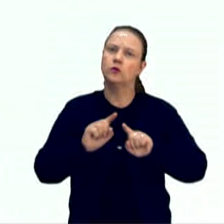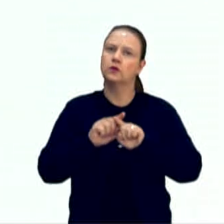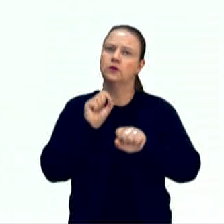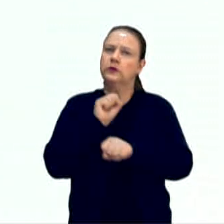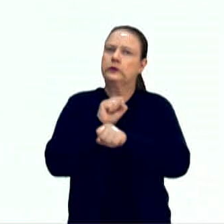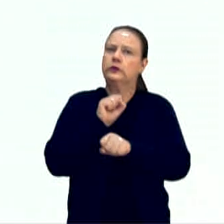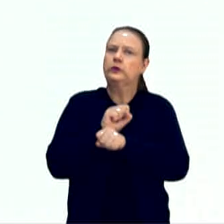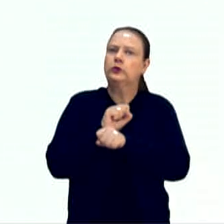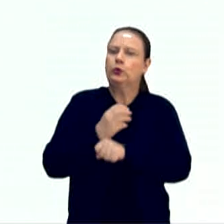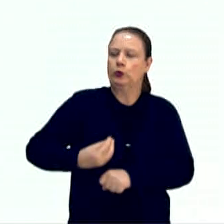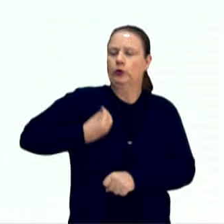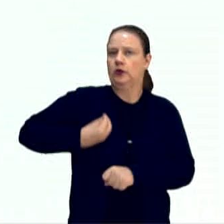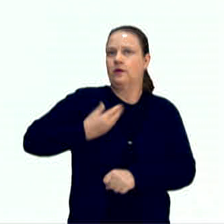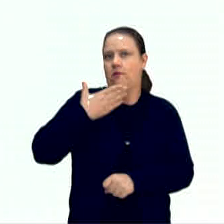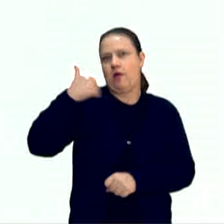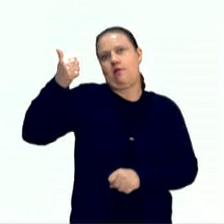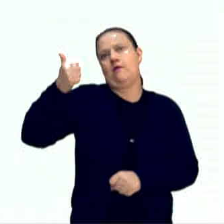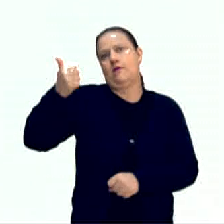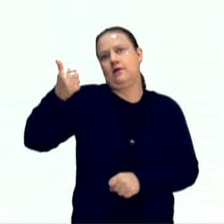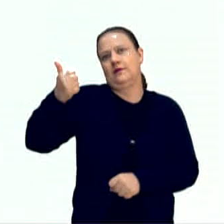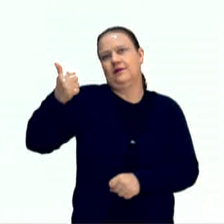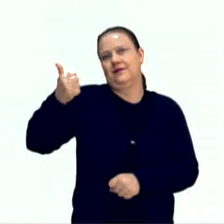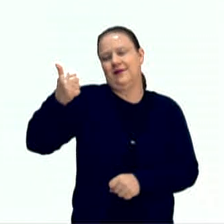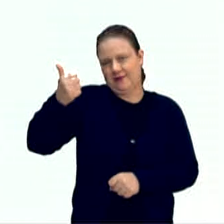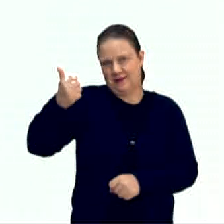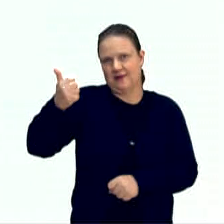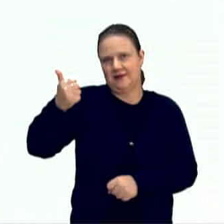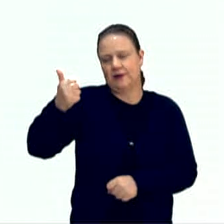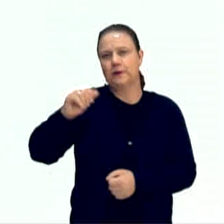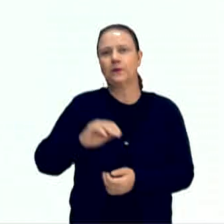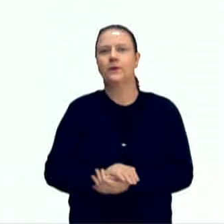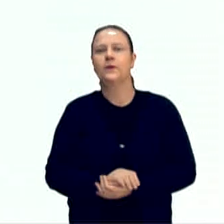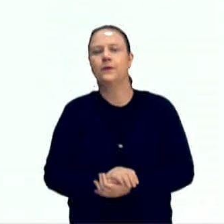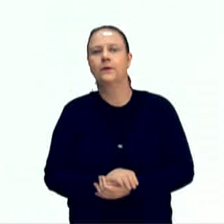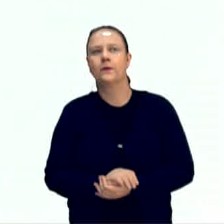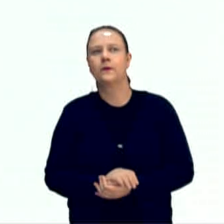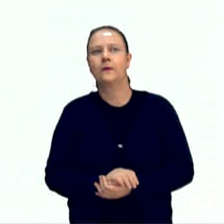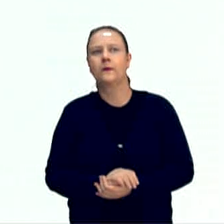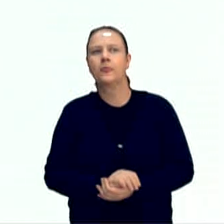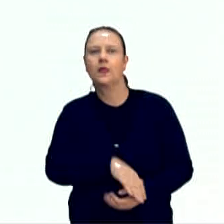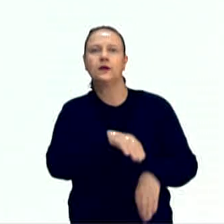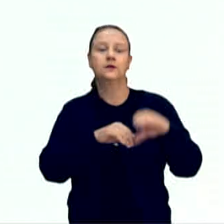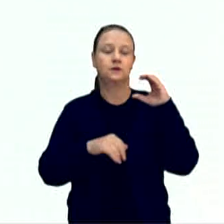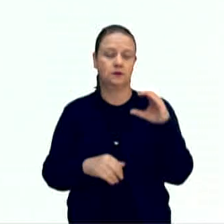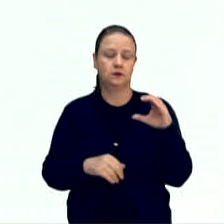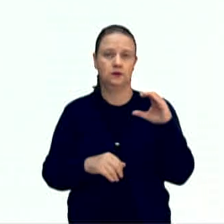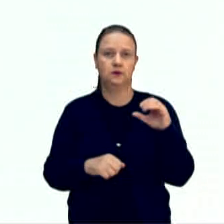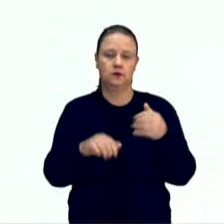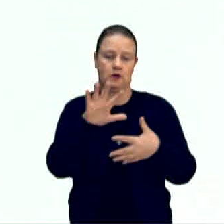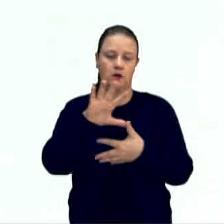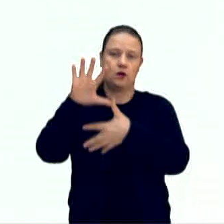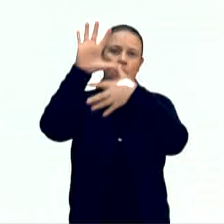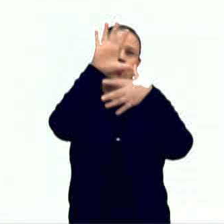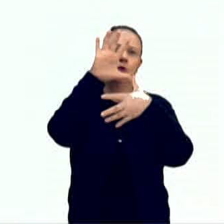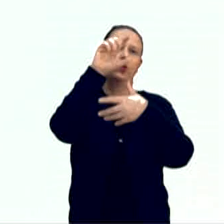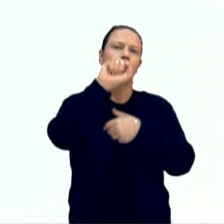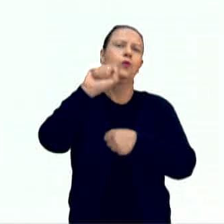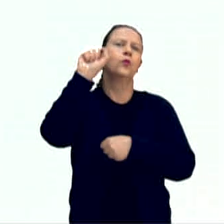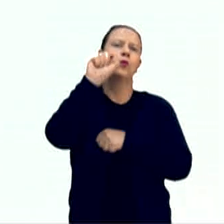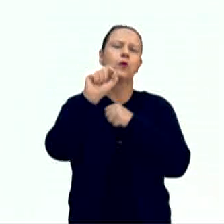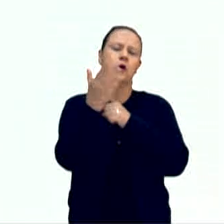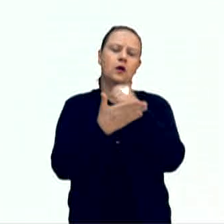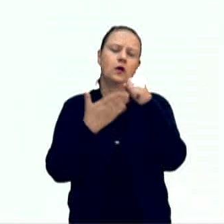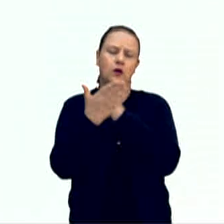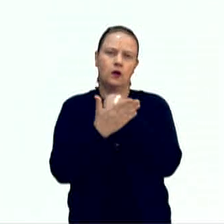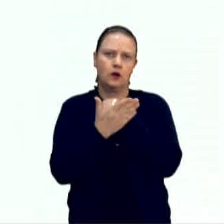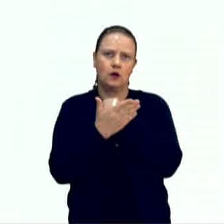vida. Aumentou a taxa de natalidade do Brasil, será? Letra C. Na América anglo-saxônica, a base da